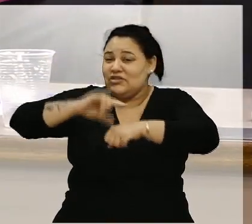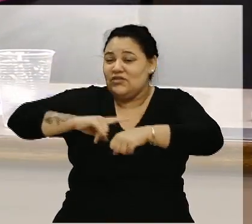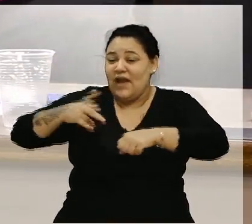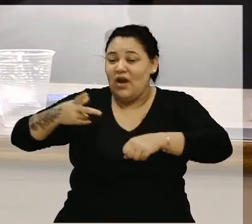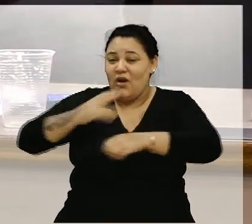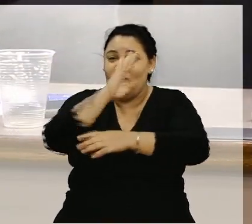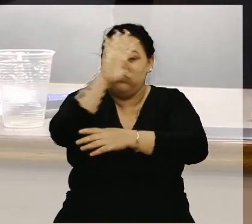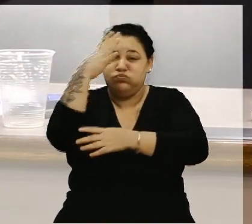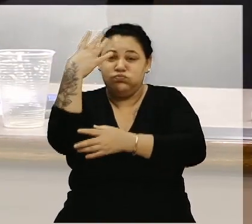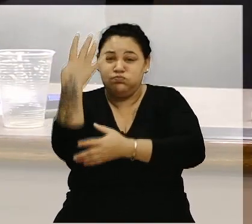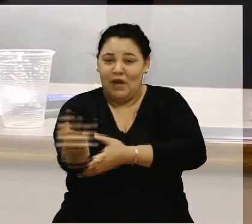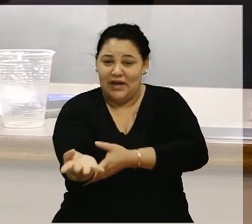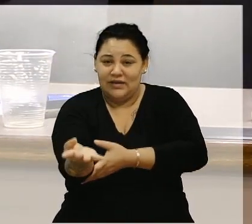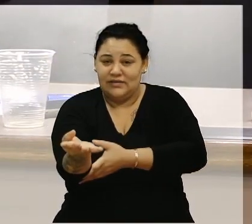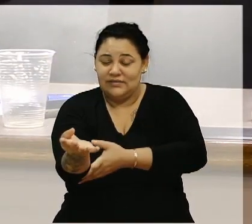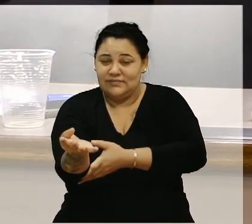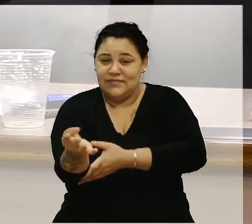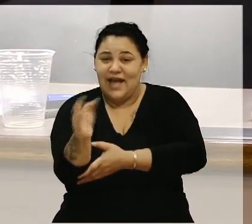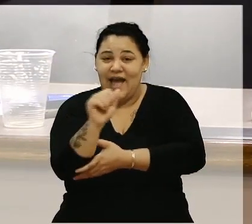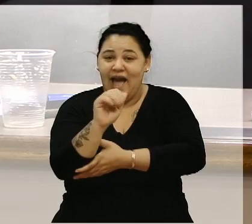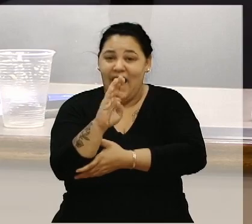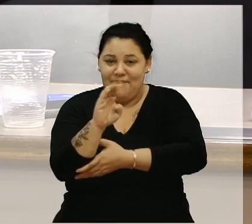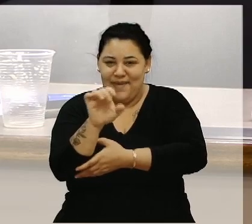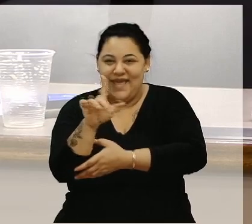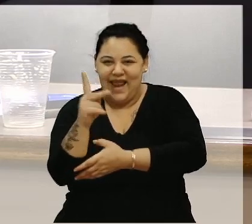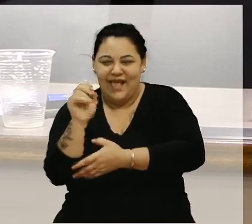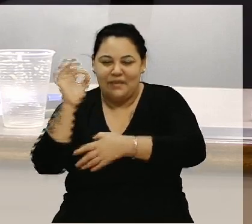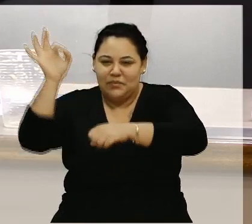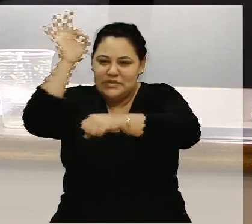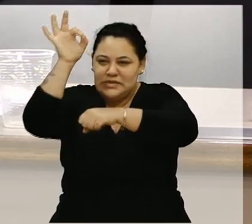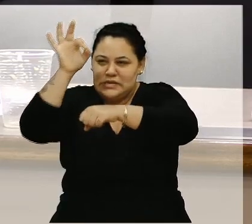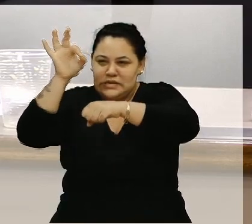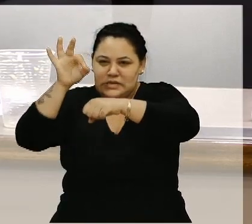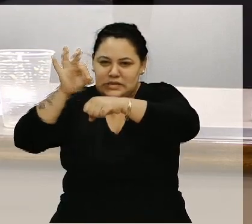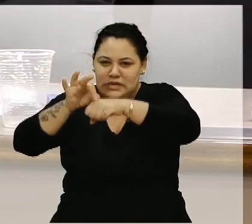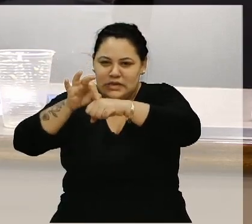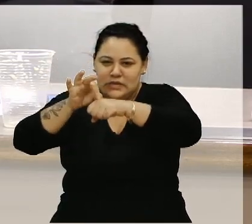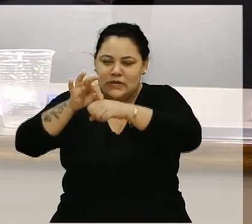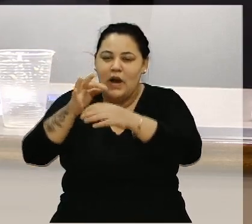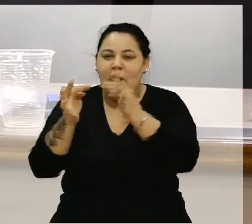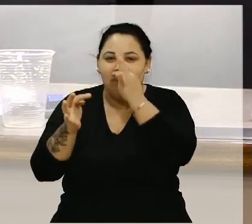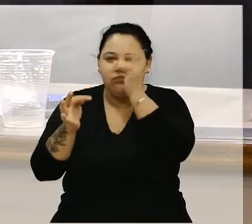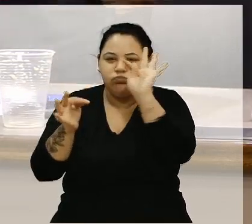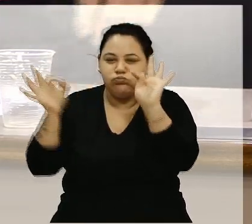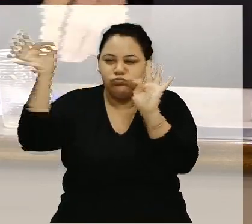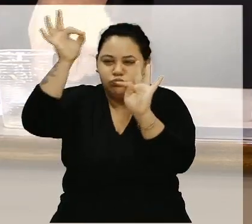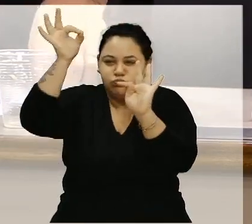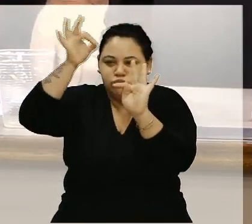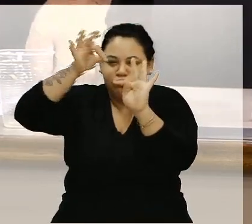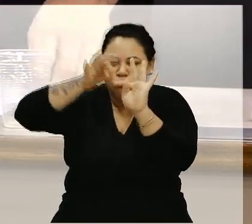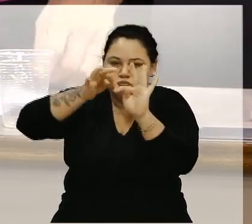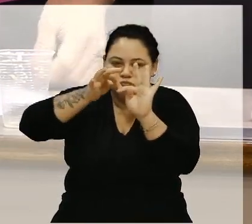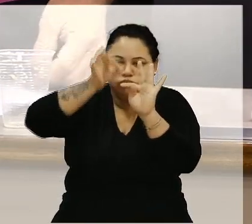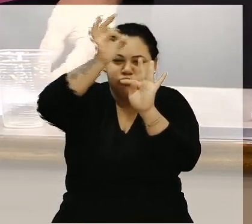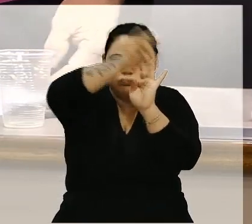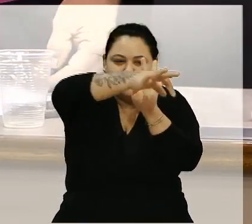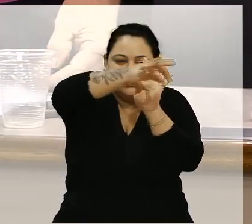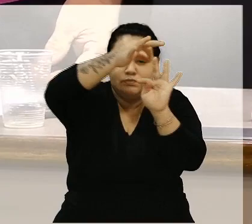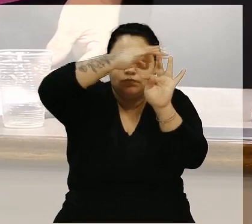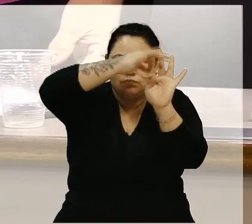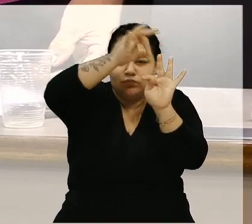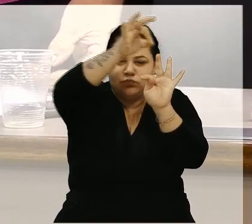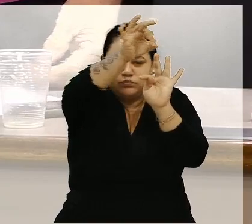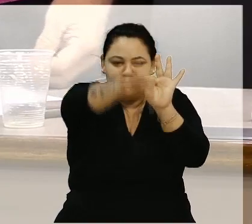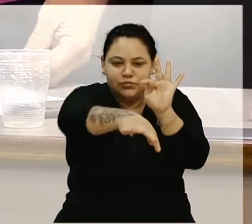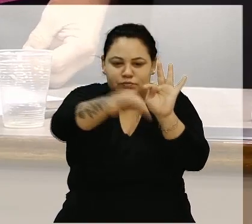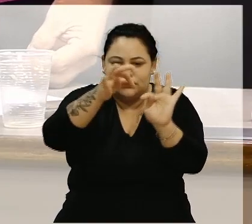principais polinizadoras. Então o que a gente não pode admitir são falas como essa, fake news de videozinho de WhatsApp.